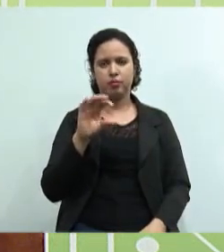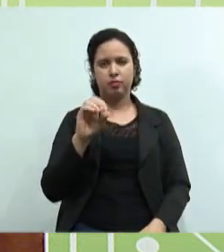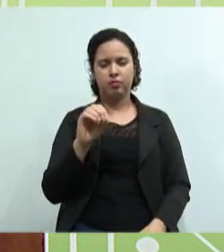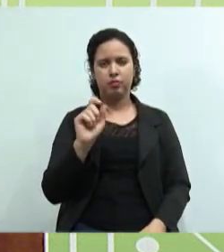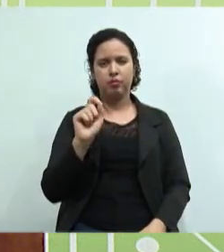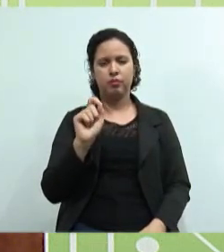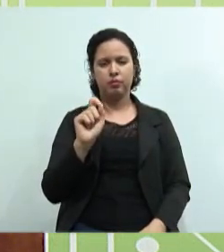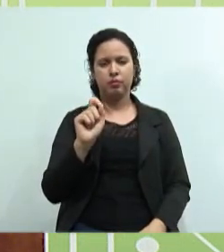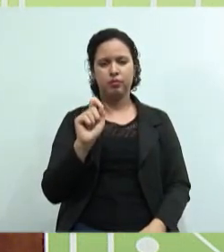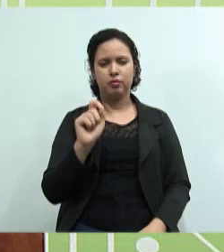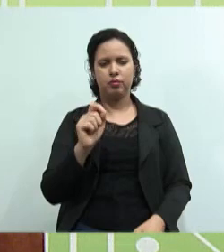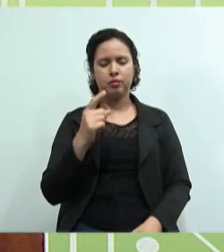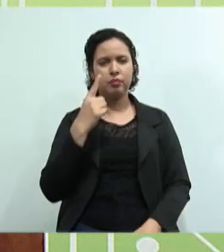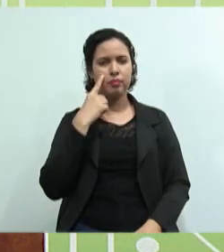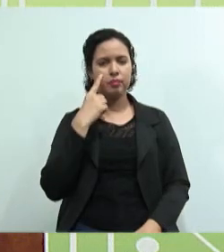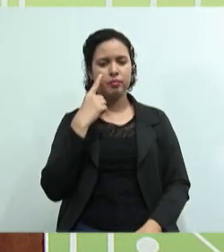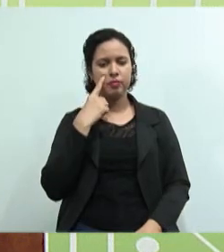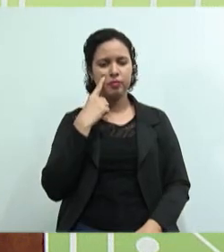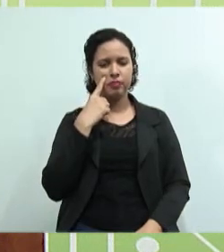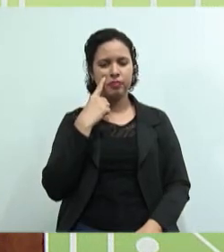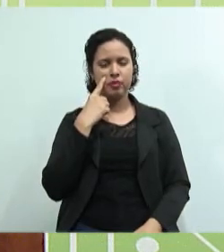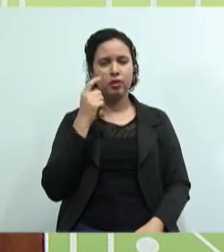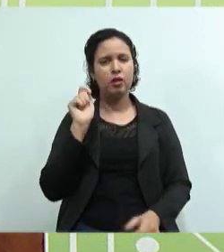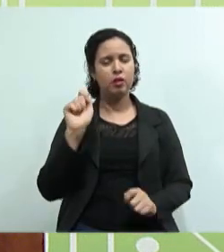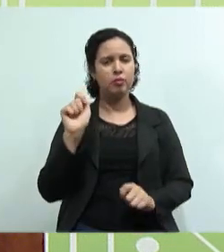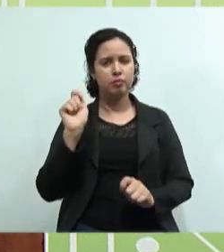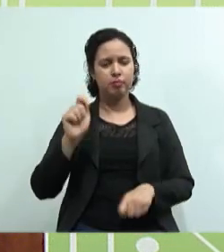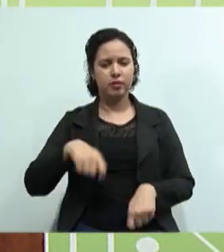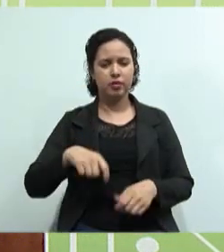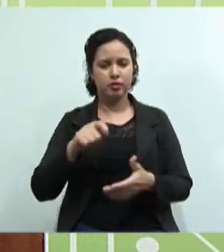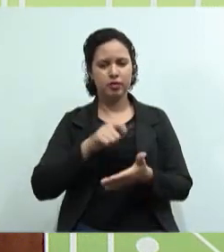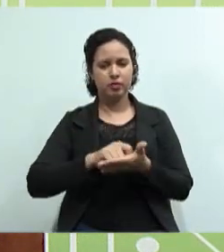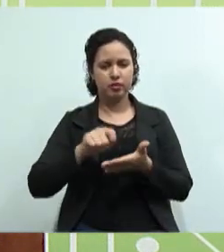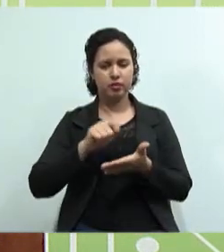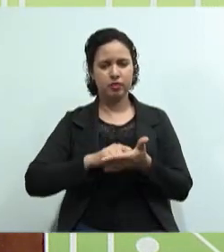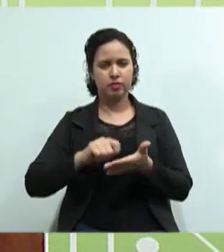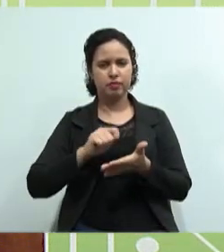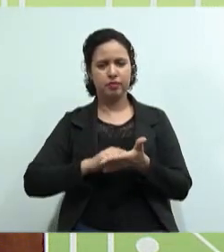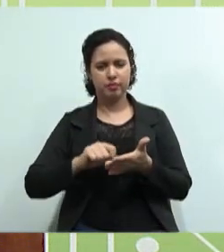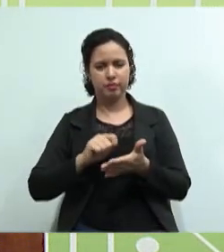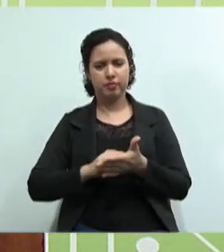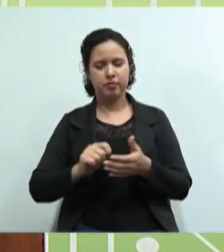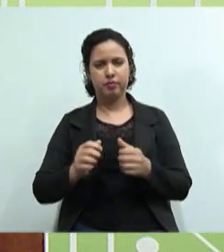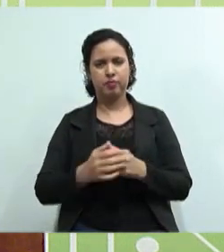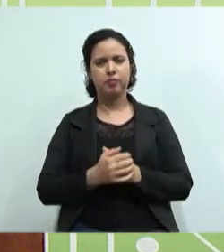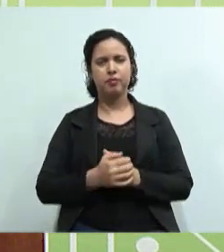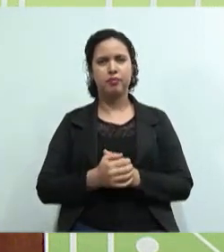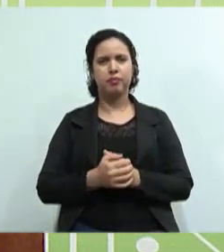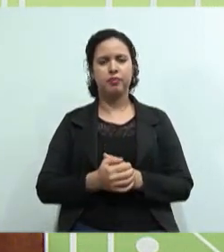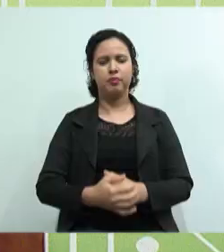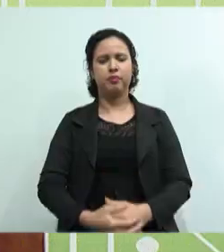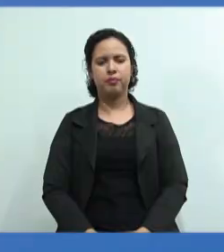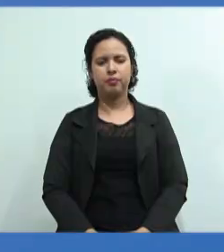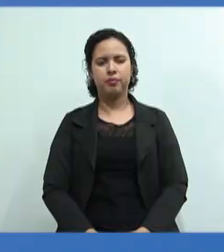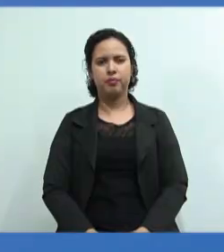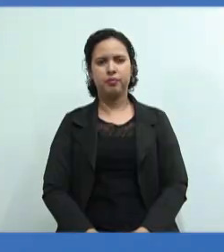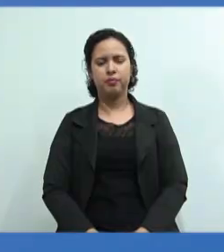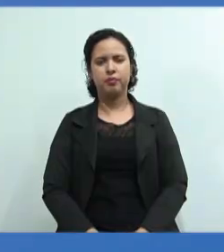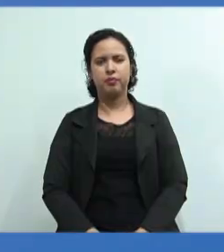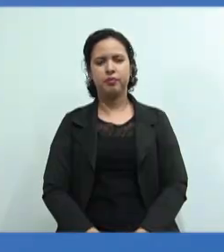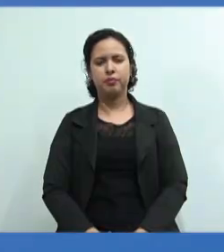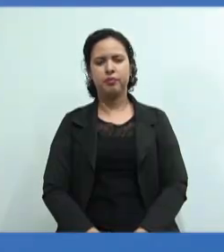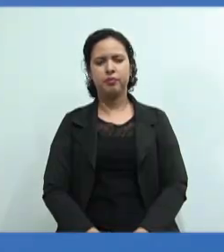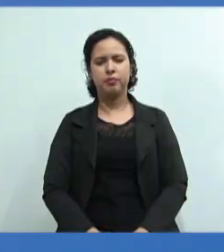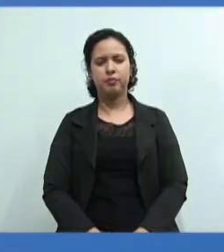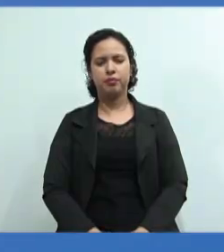é do pudim de leite condensado. Vocês podem anotar a receita, que vai ficar uma delícia. Vamos lá para a externa.